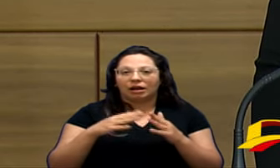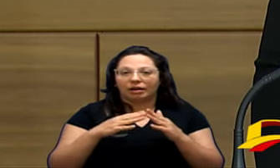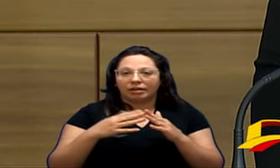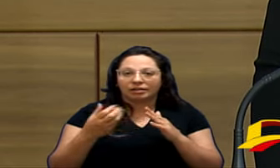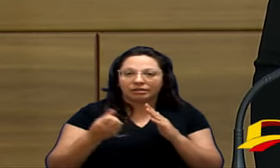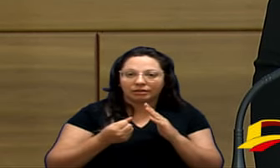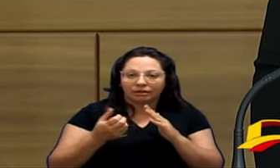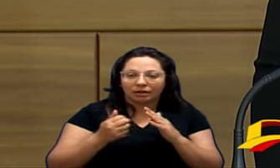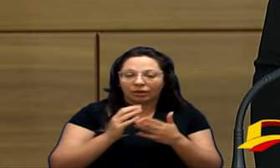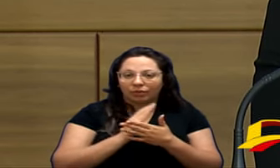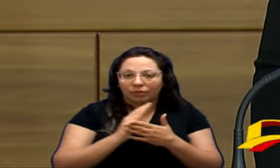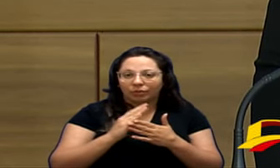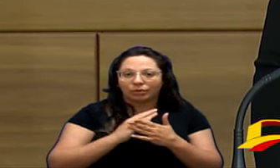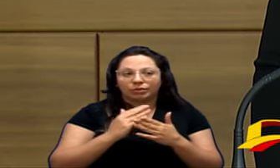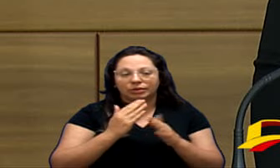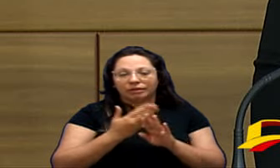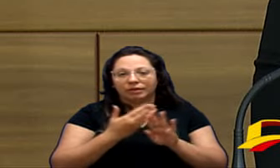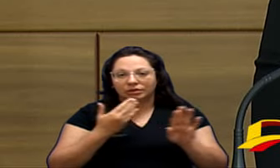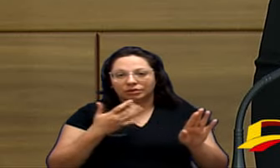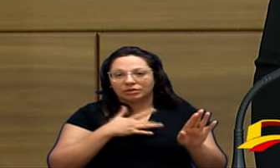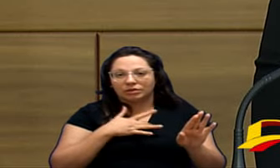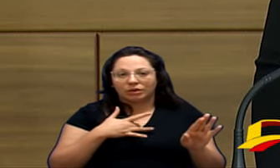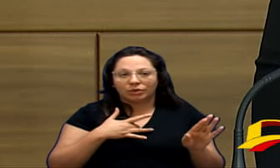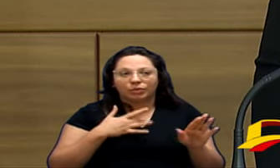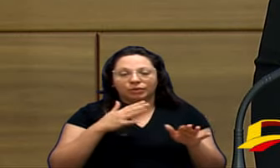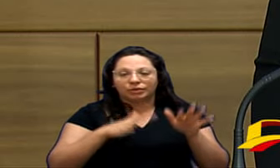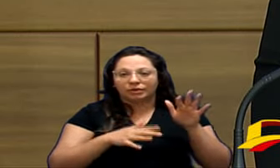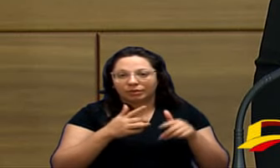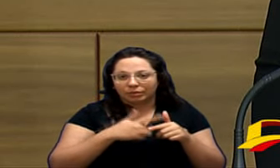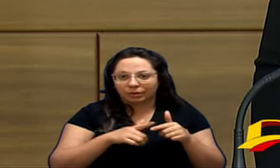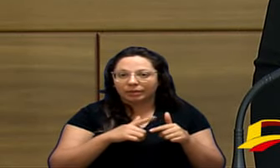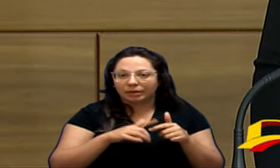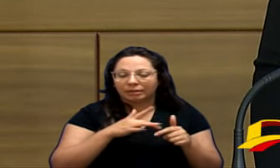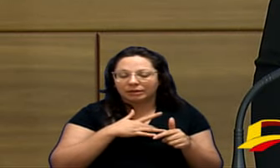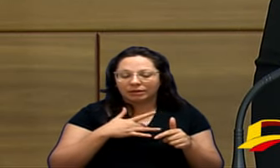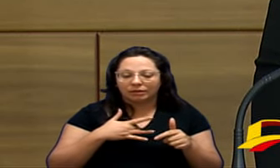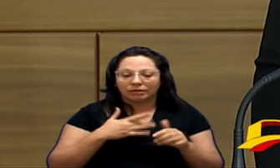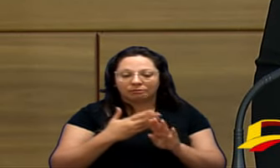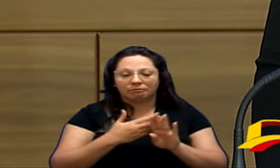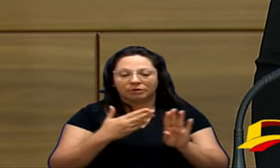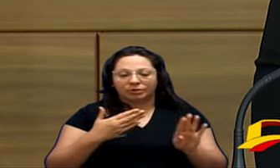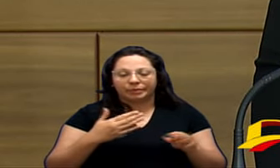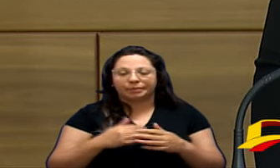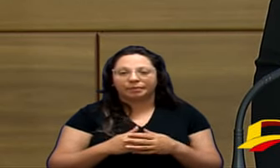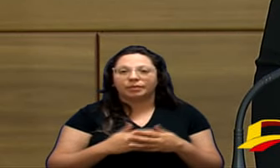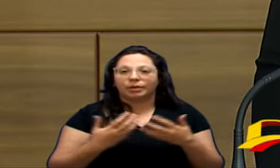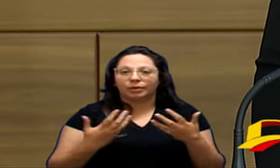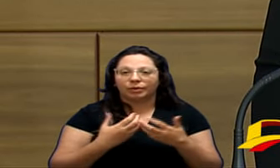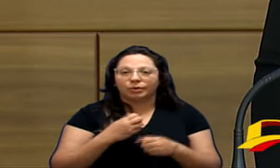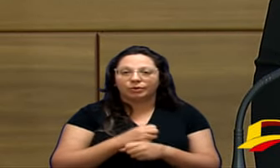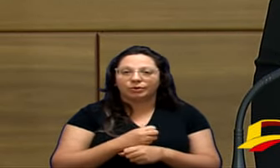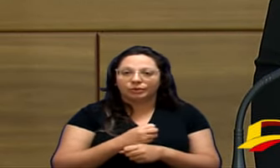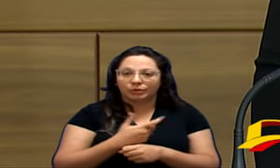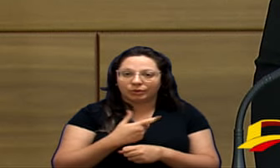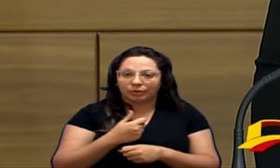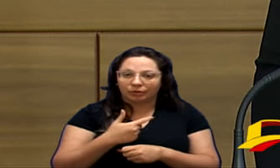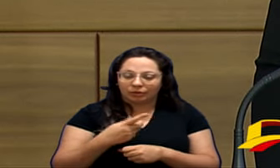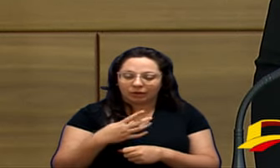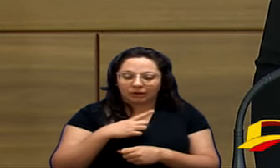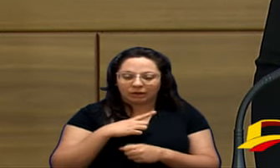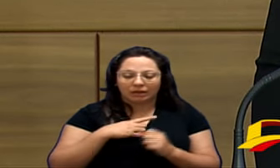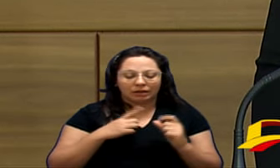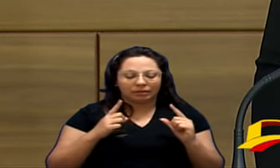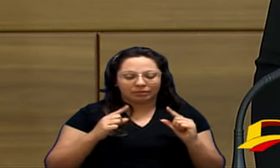afastamento por motivo de saúde eles vêm aumentando nós temos hoje né em 2024 menos